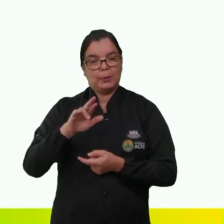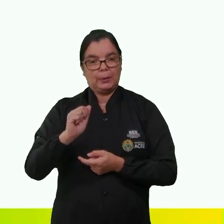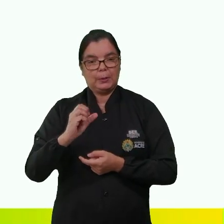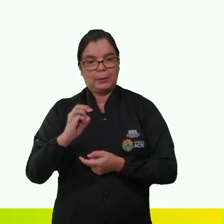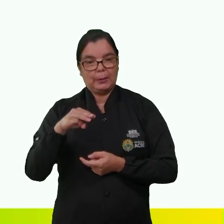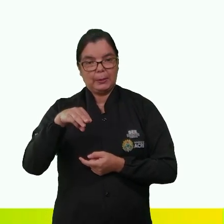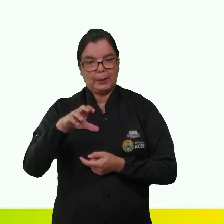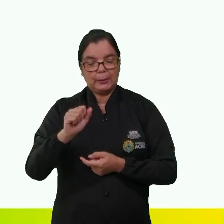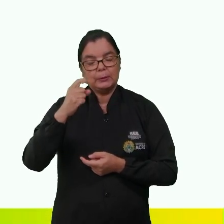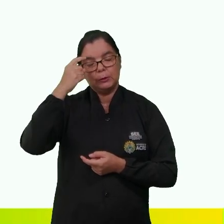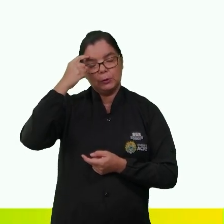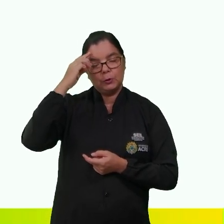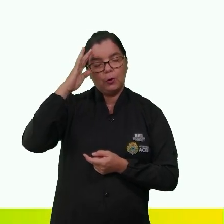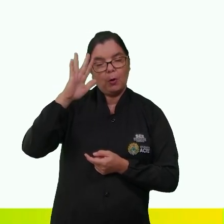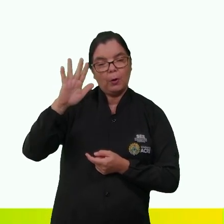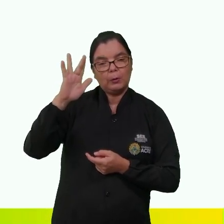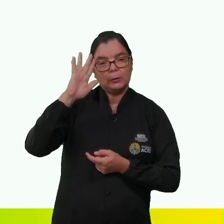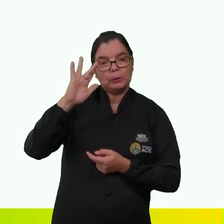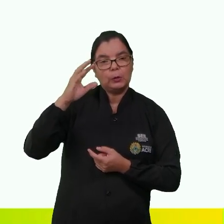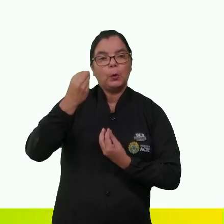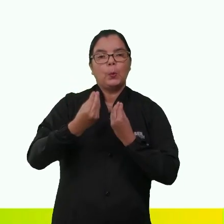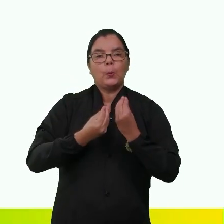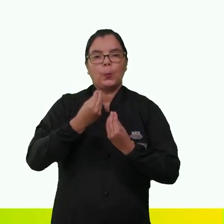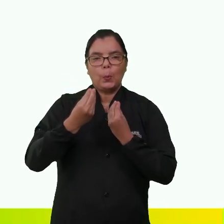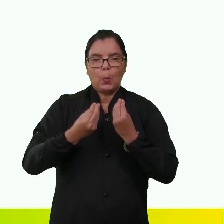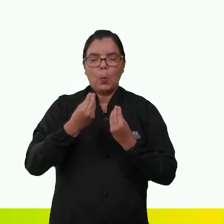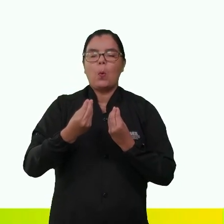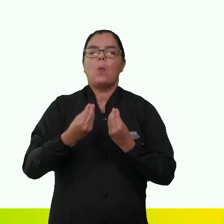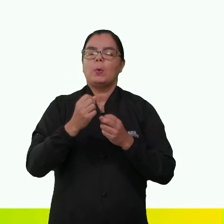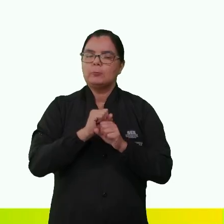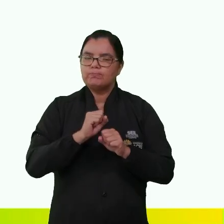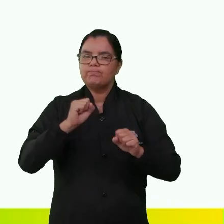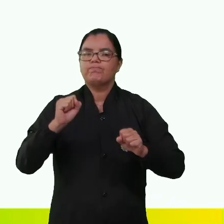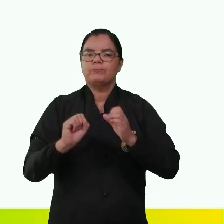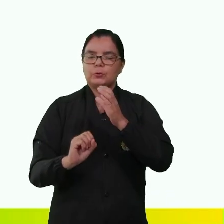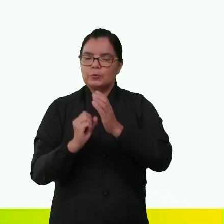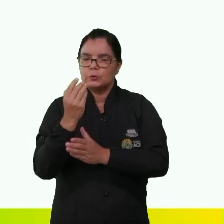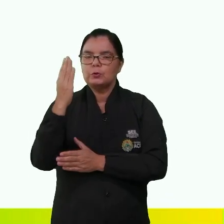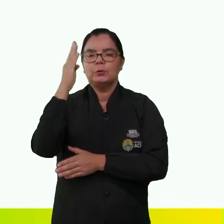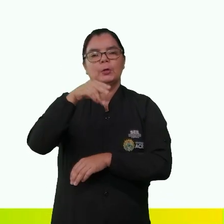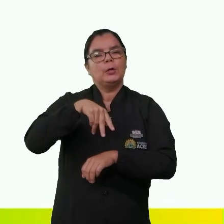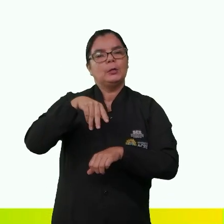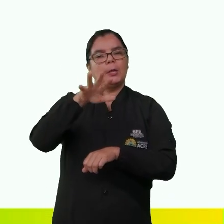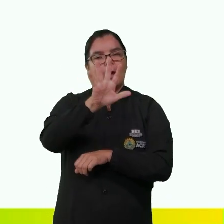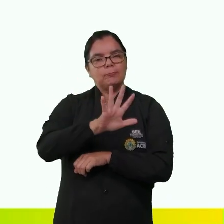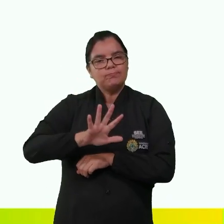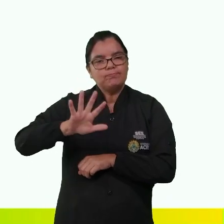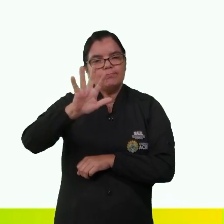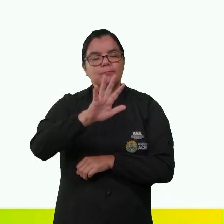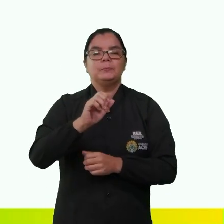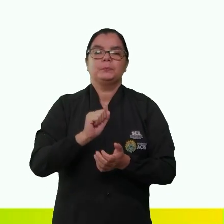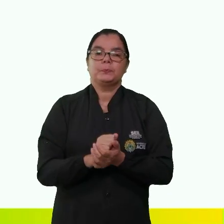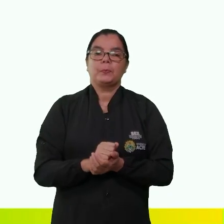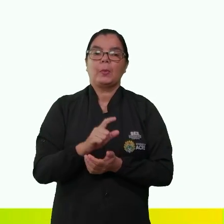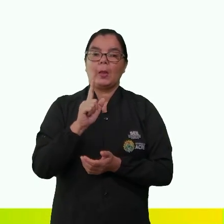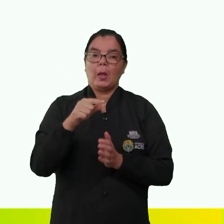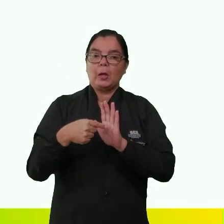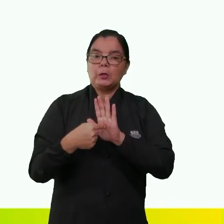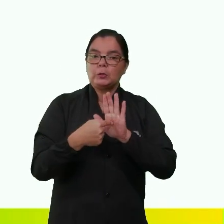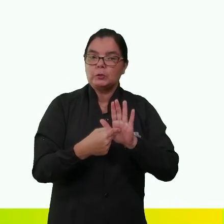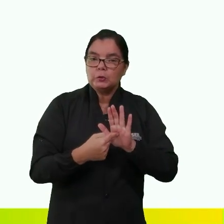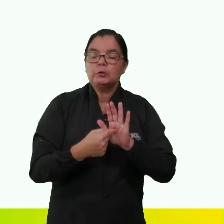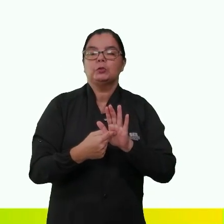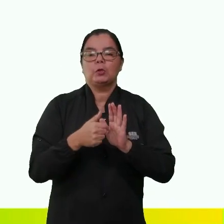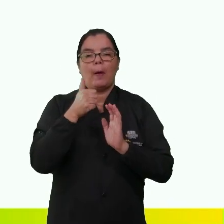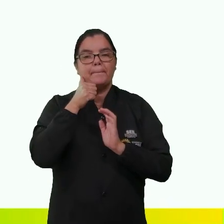forma idealizada, como símbolo puro e heróico da origem nacional, e que a Iracema é retratada como